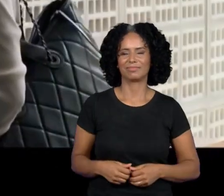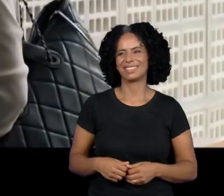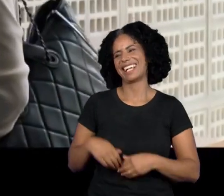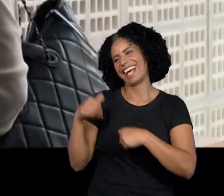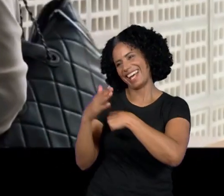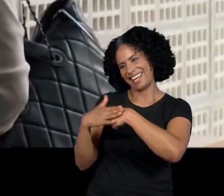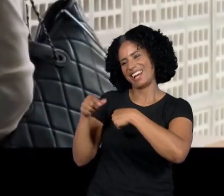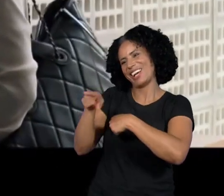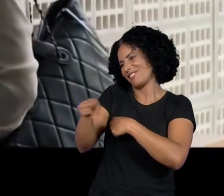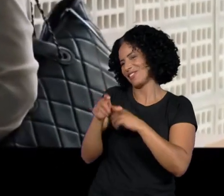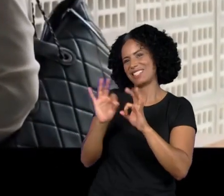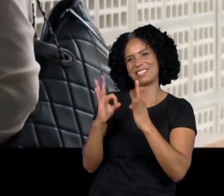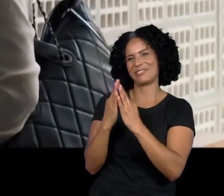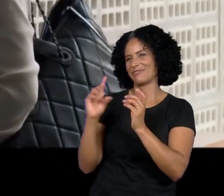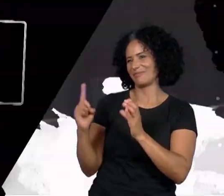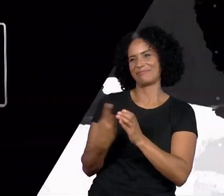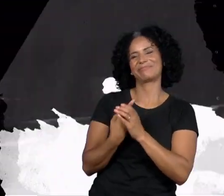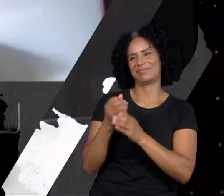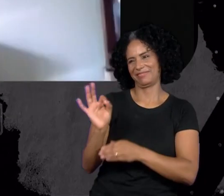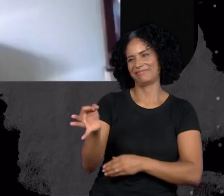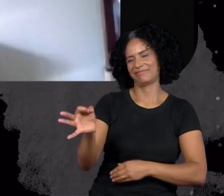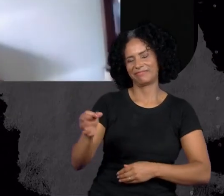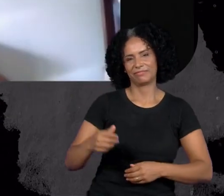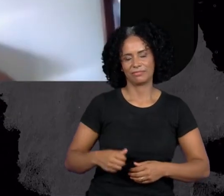é praticamente da família, né?